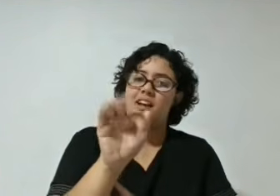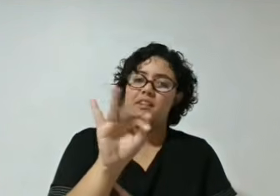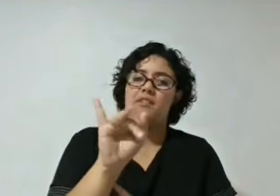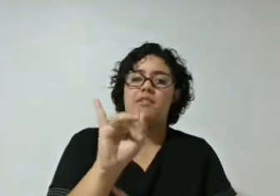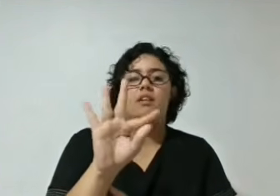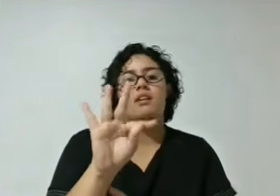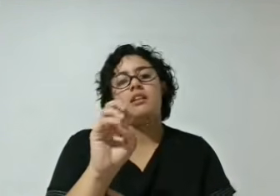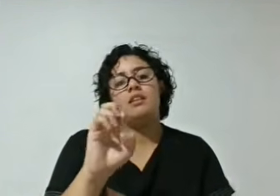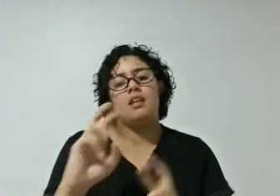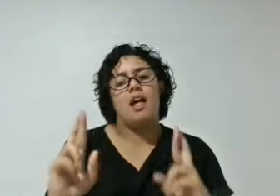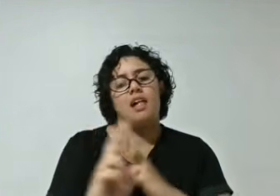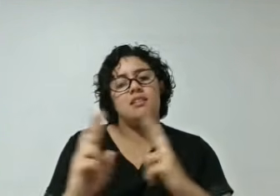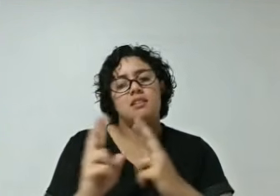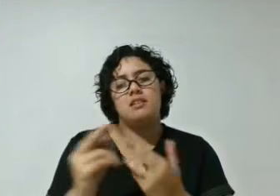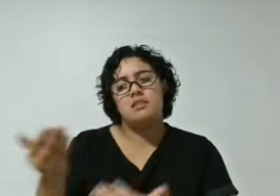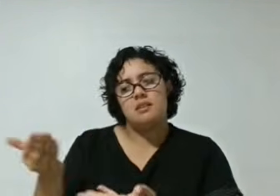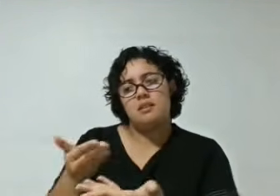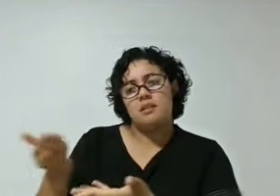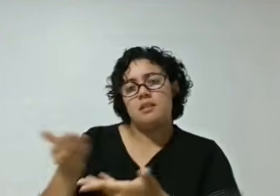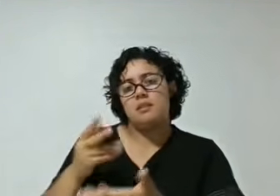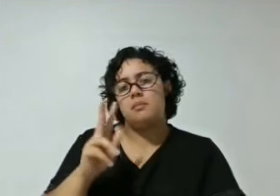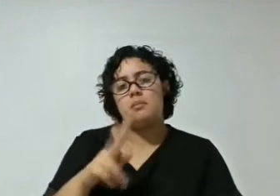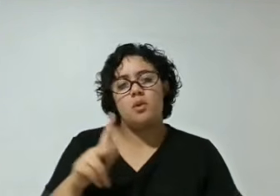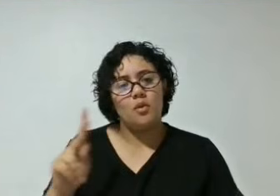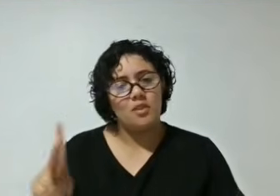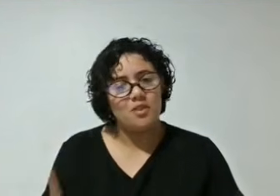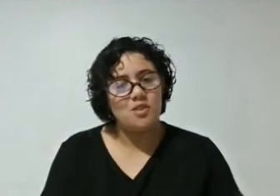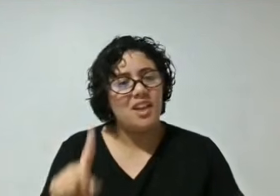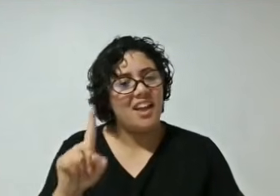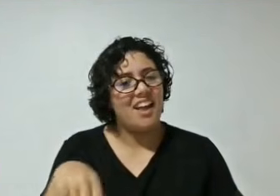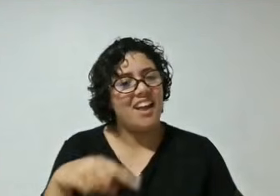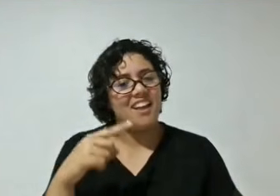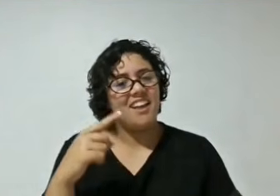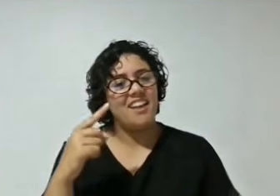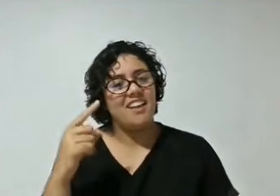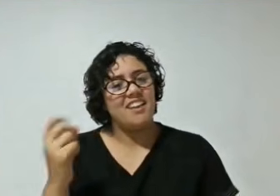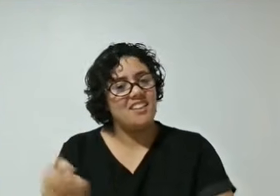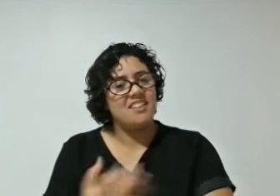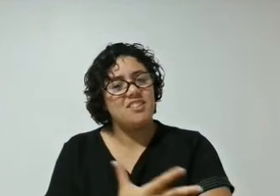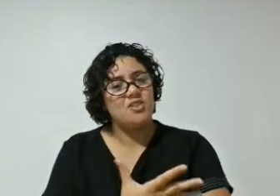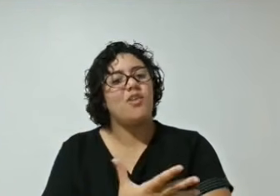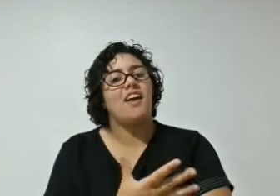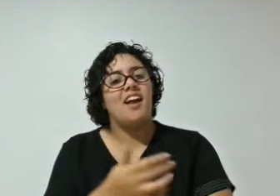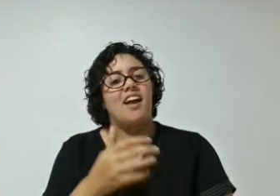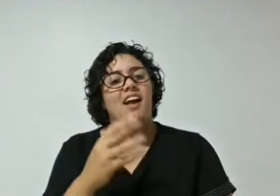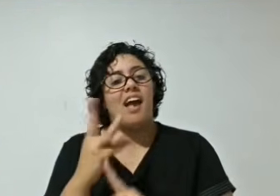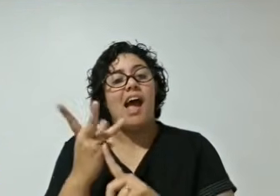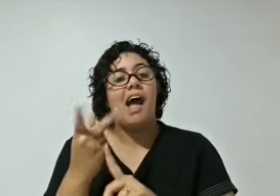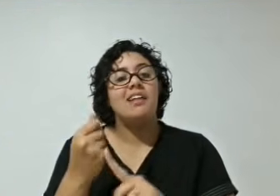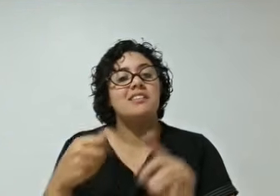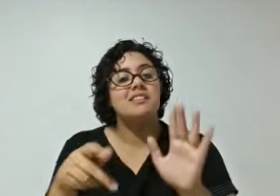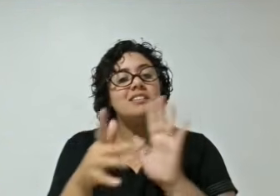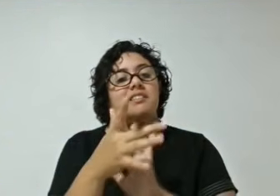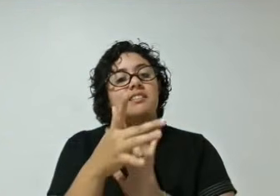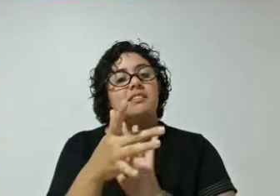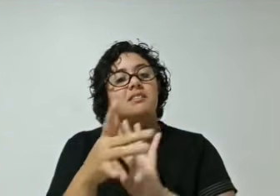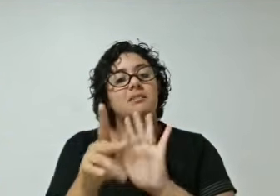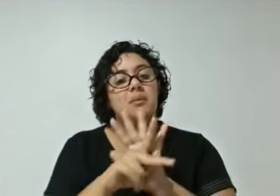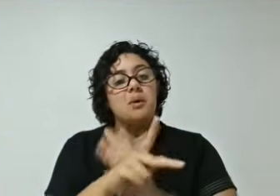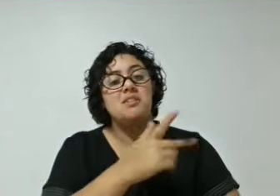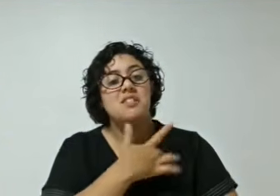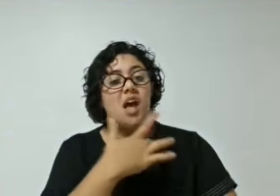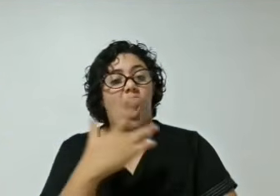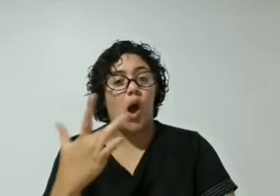acho que é uma das histórias que mais me emociona aqui, é essa do Arte da Saúde, que eu acho que ele é bem efetivo para essas crianças e